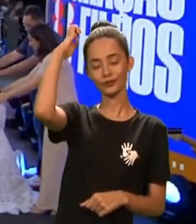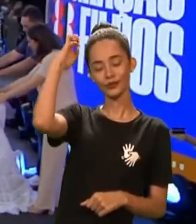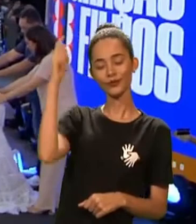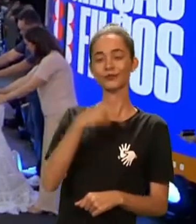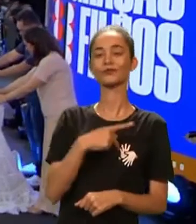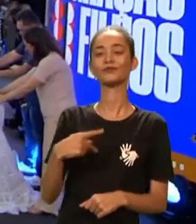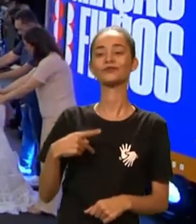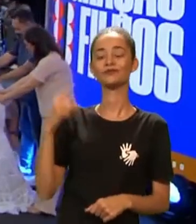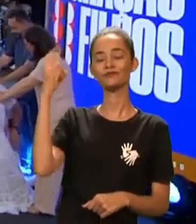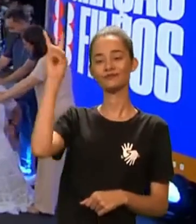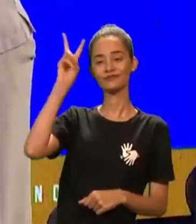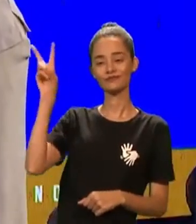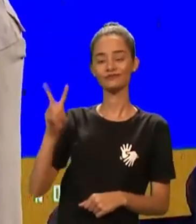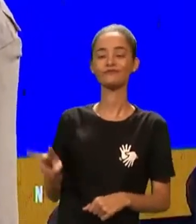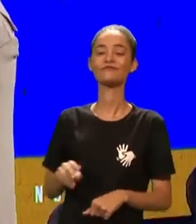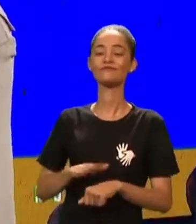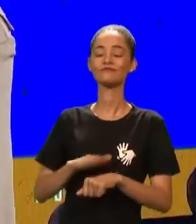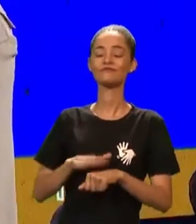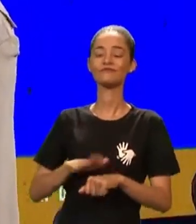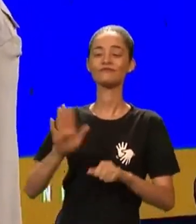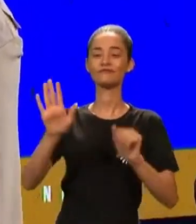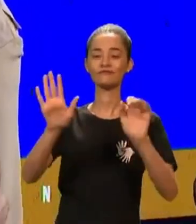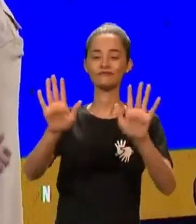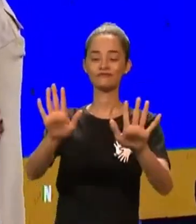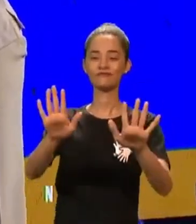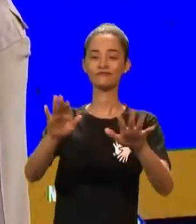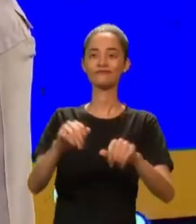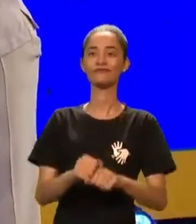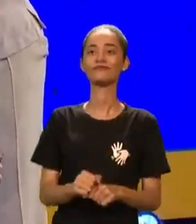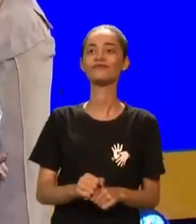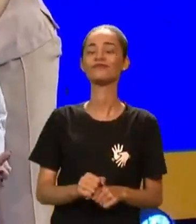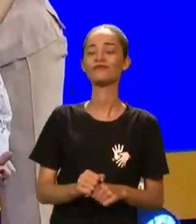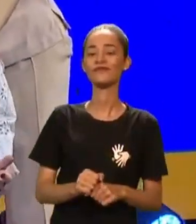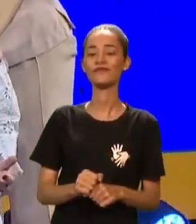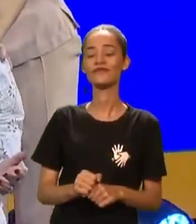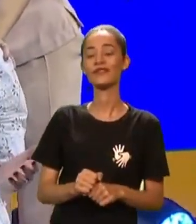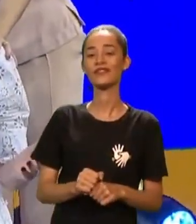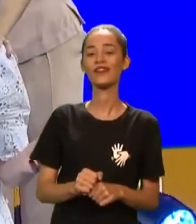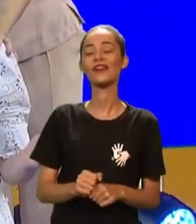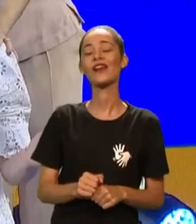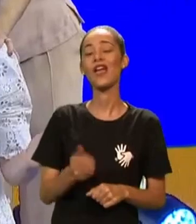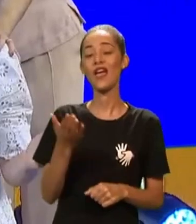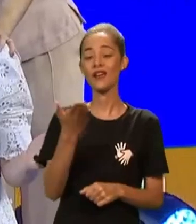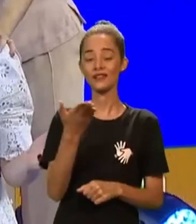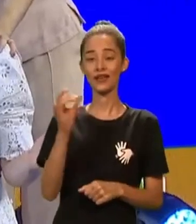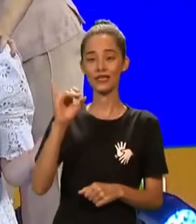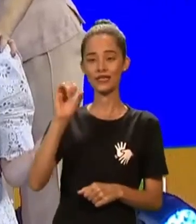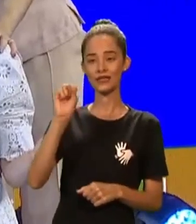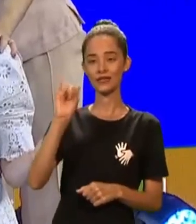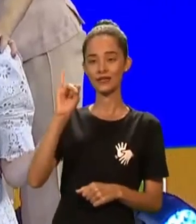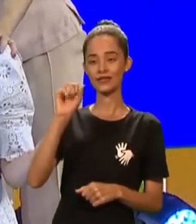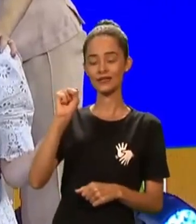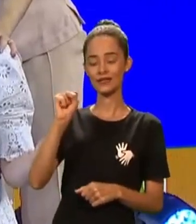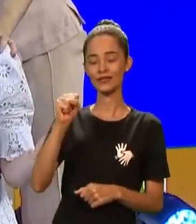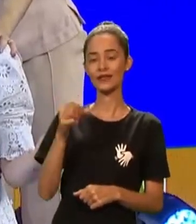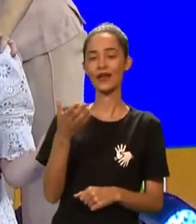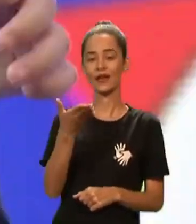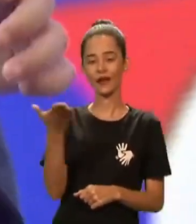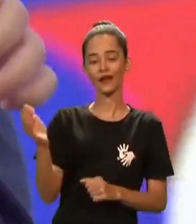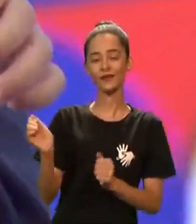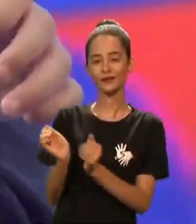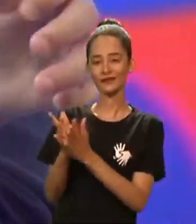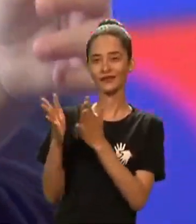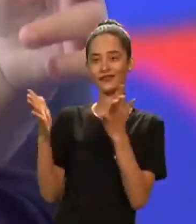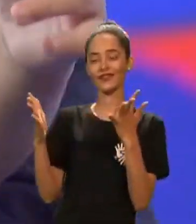as mãos. Essa é a Isis, essa princesa, esse milagre. Estenda